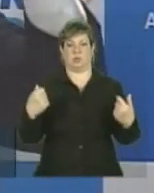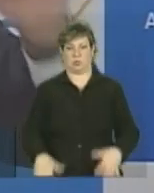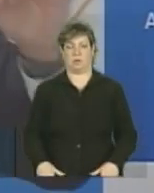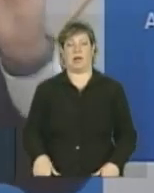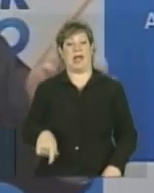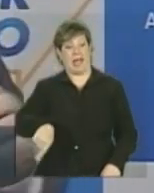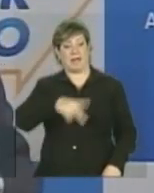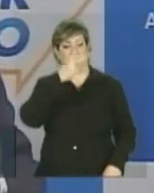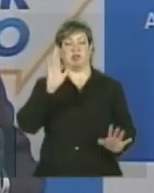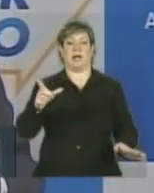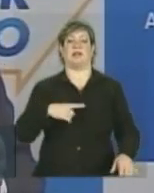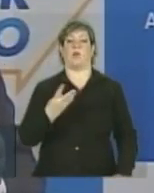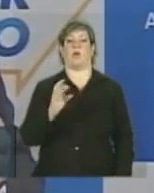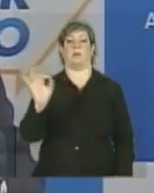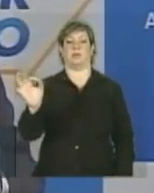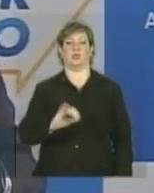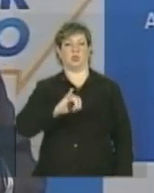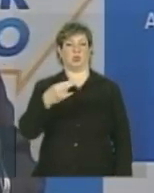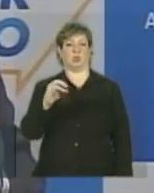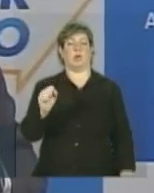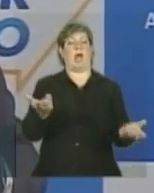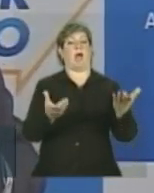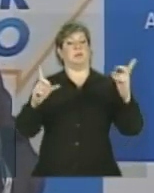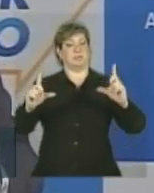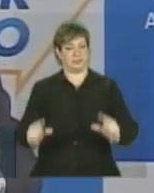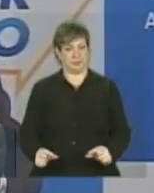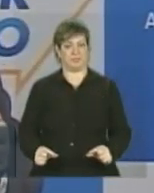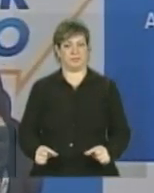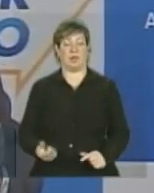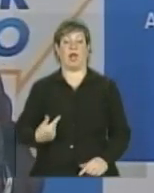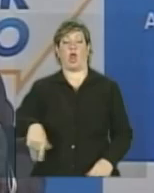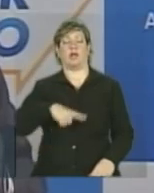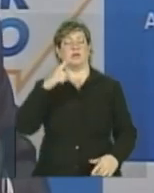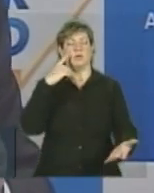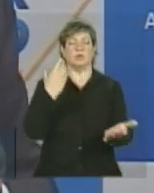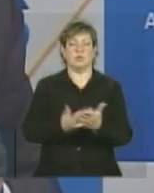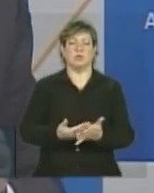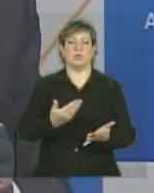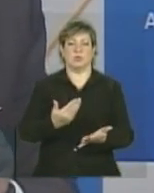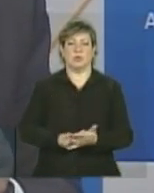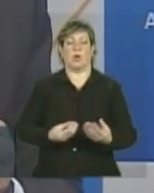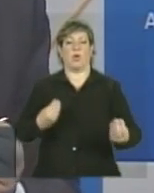já têm 40% de juros a menos agora. Nós estamos estudando